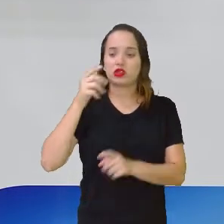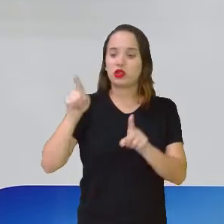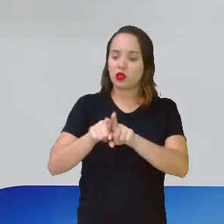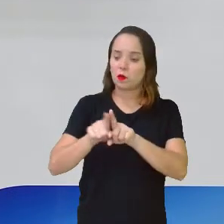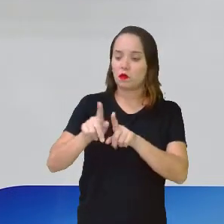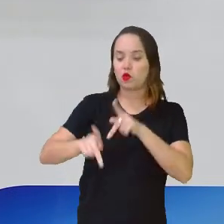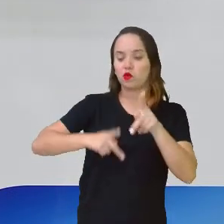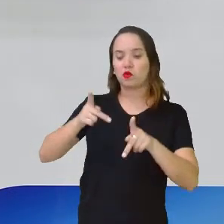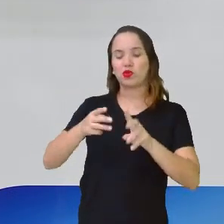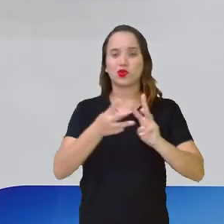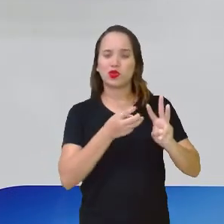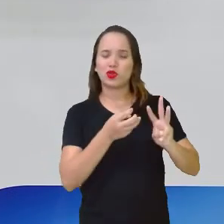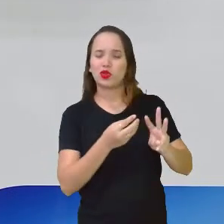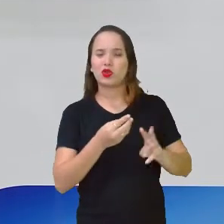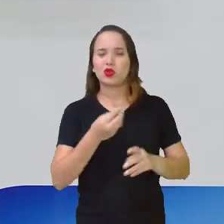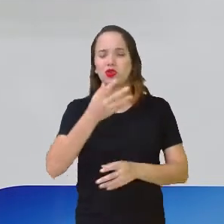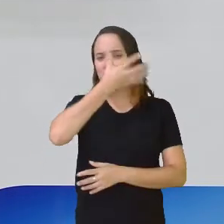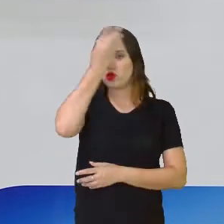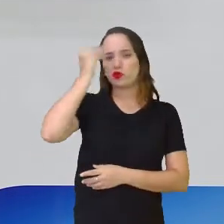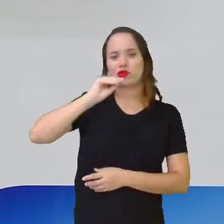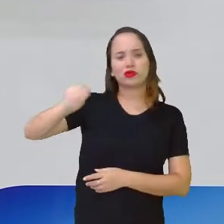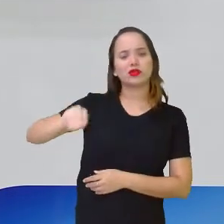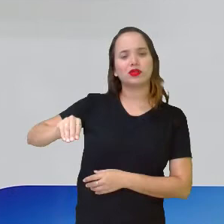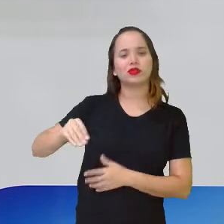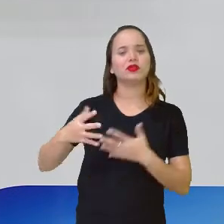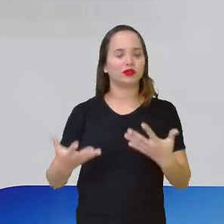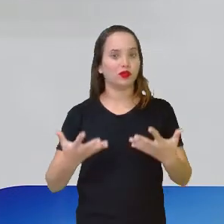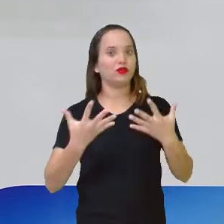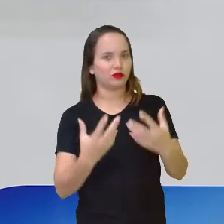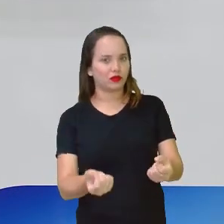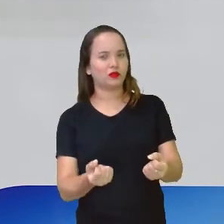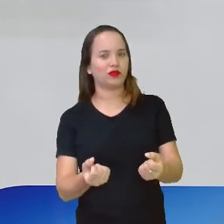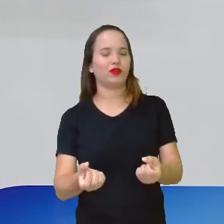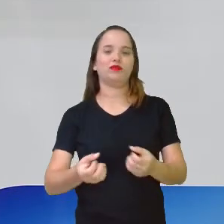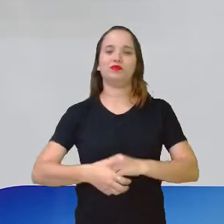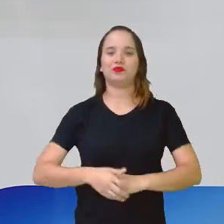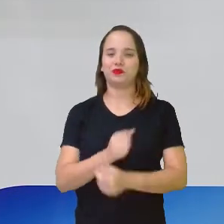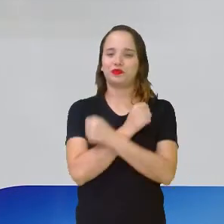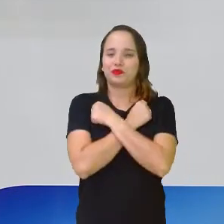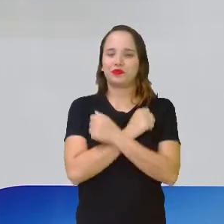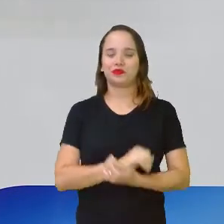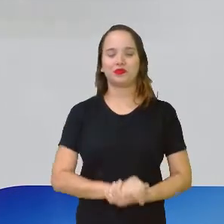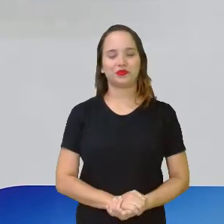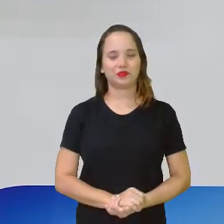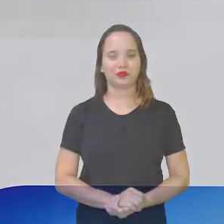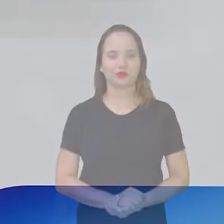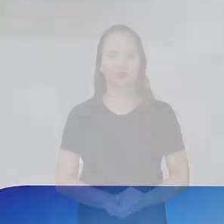posições de destaque. Certo? Vamos lá, se autoeducar, gente. Abraço.